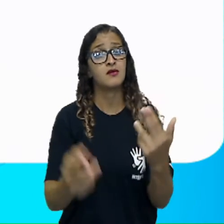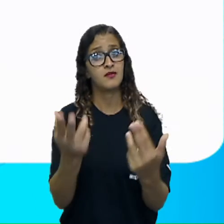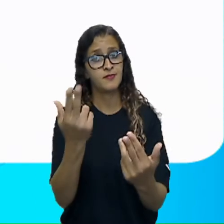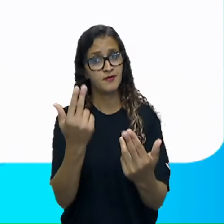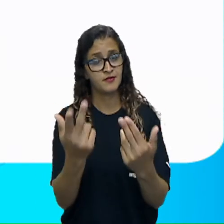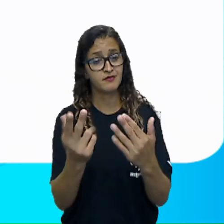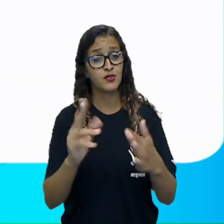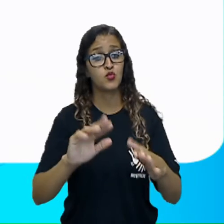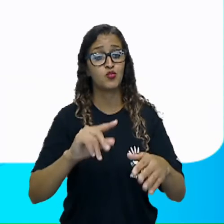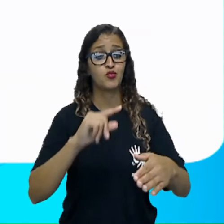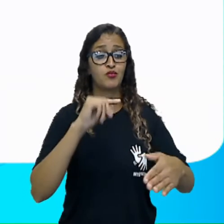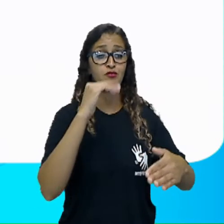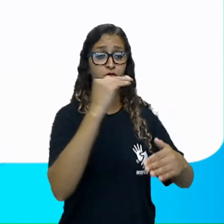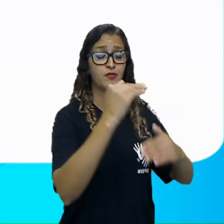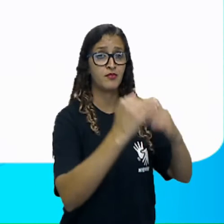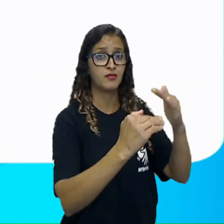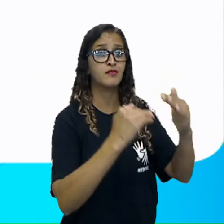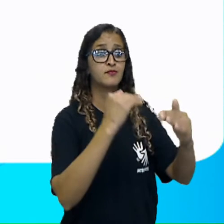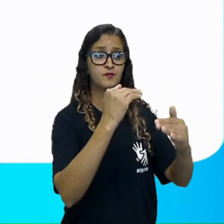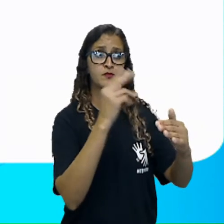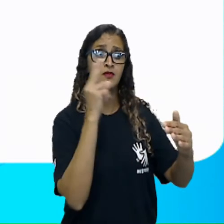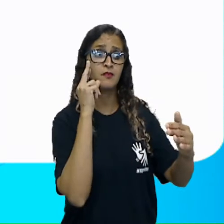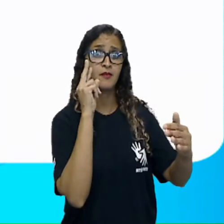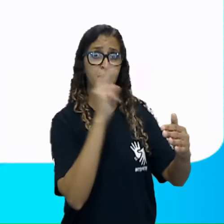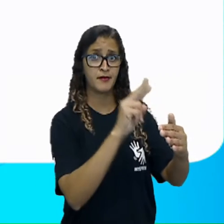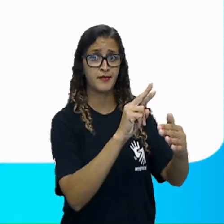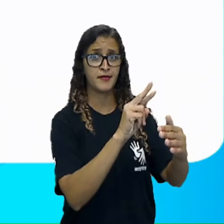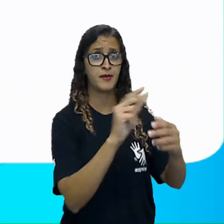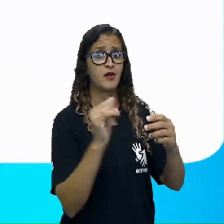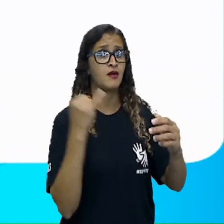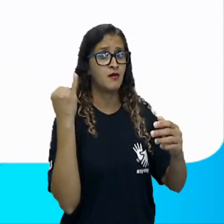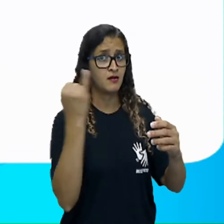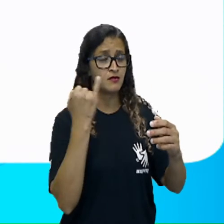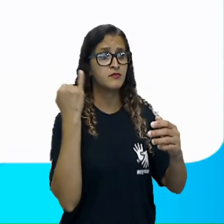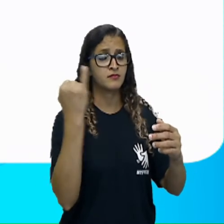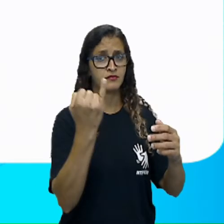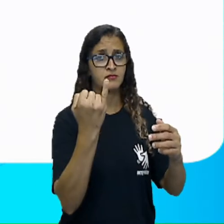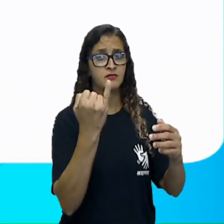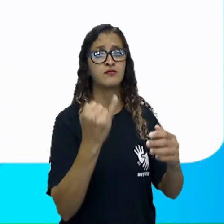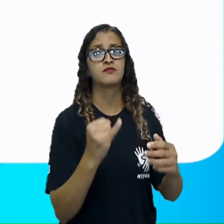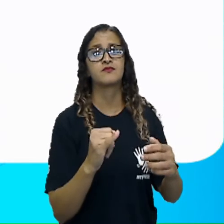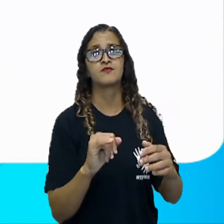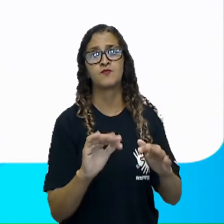produzi-los, temos que estar bem afiados em relação às